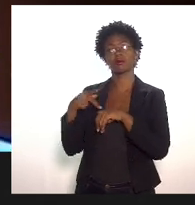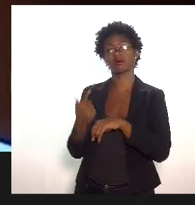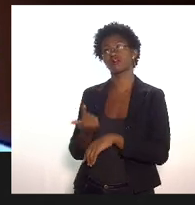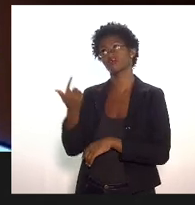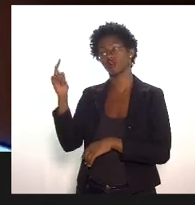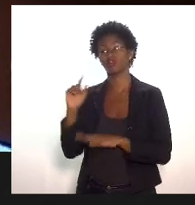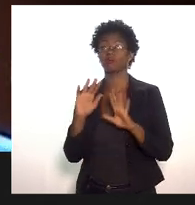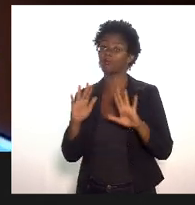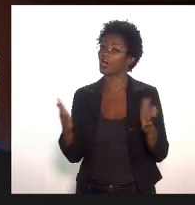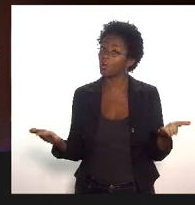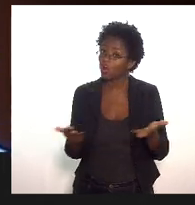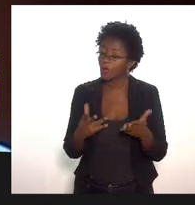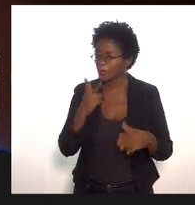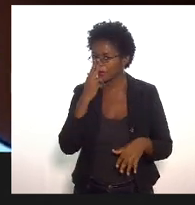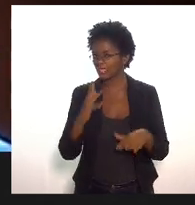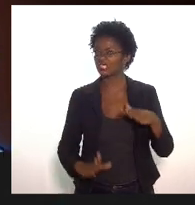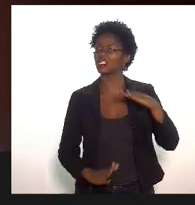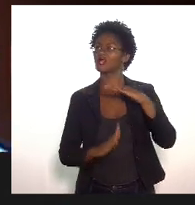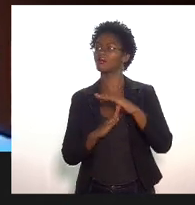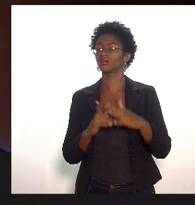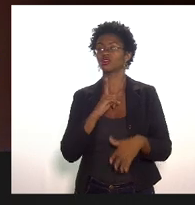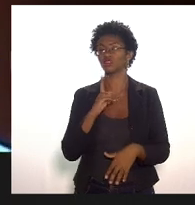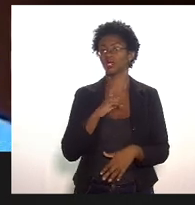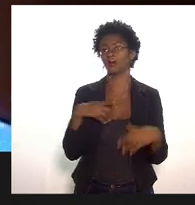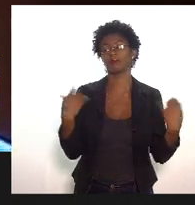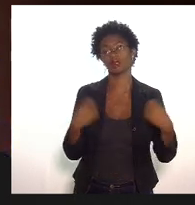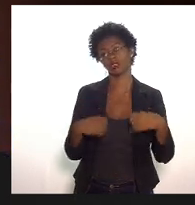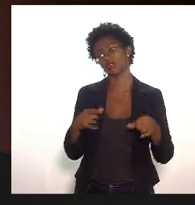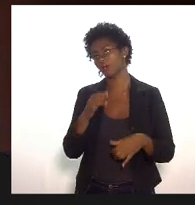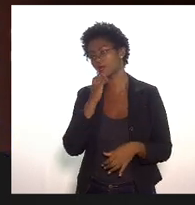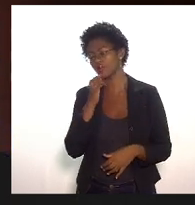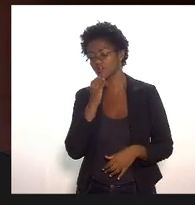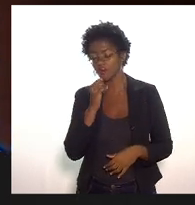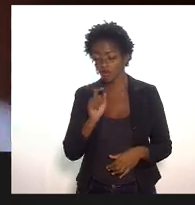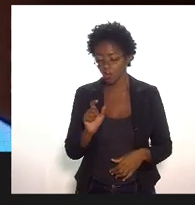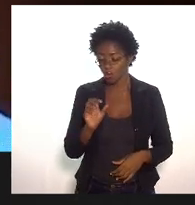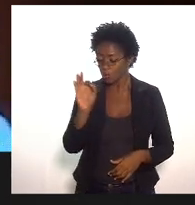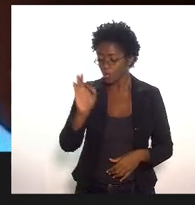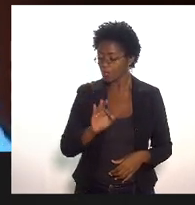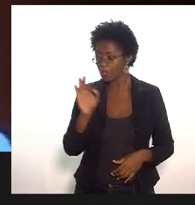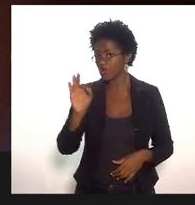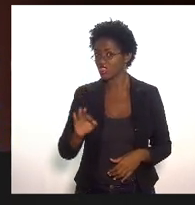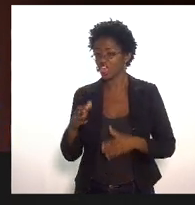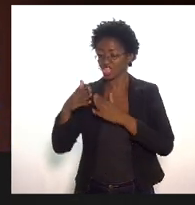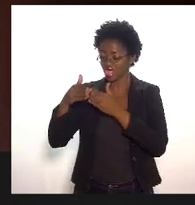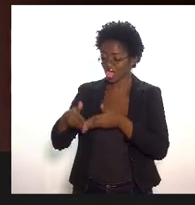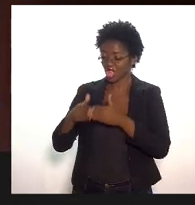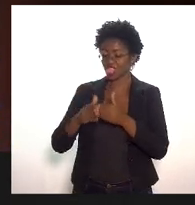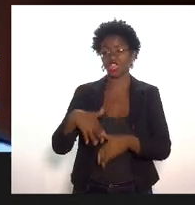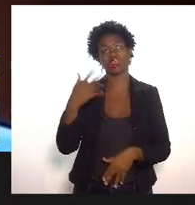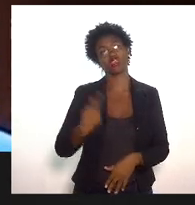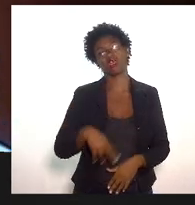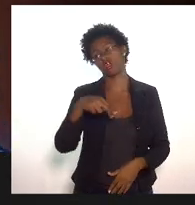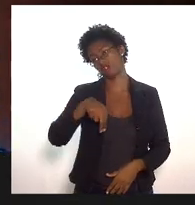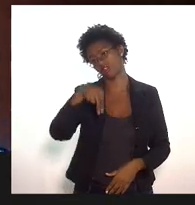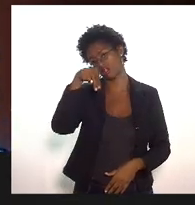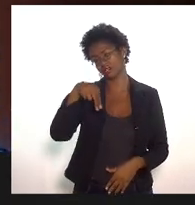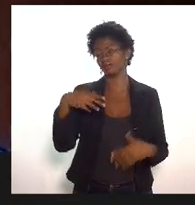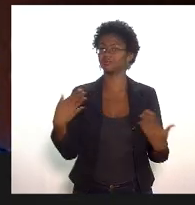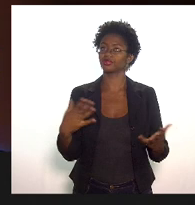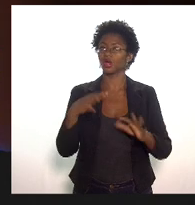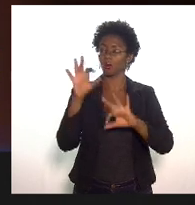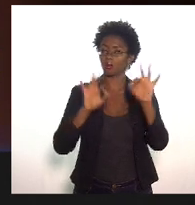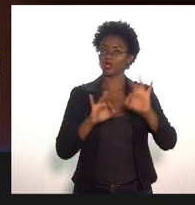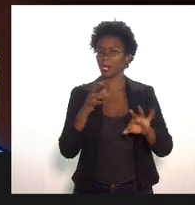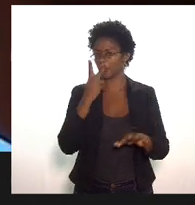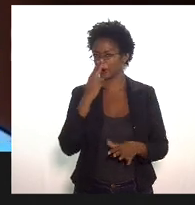limite. As companhias de navegação precisam ter uma parte da sua frota de navios nacionais. Parece que o projeto